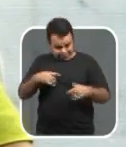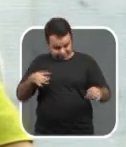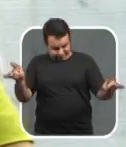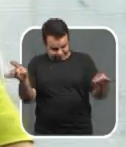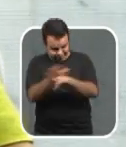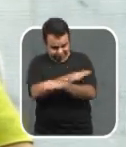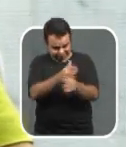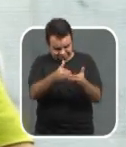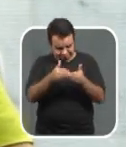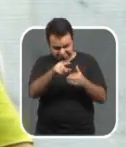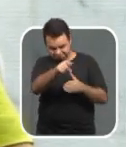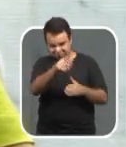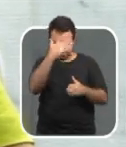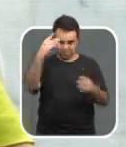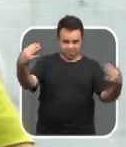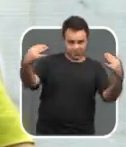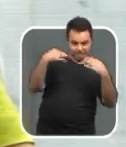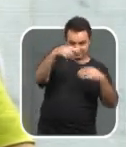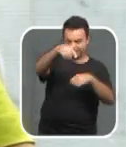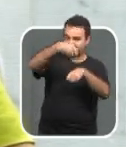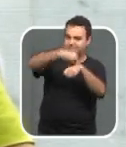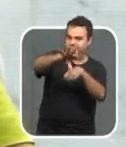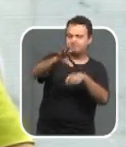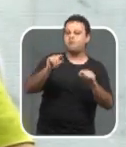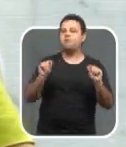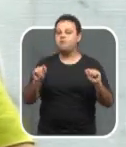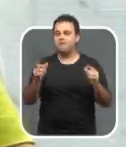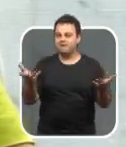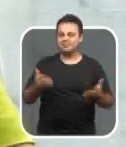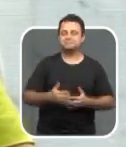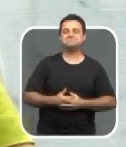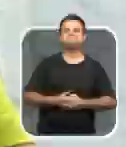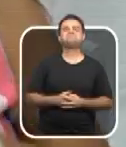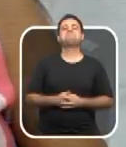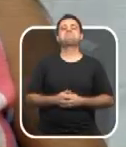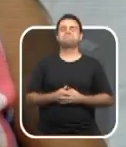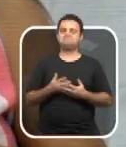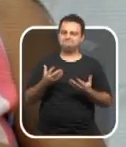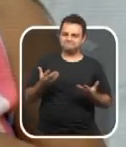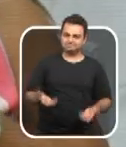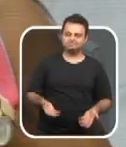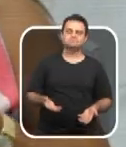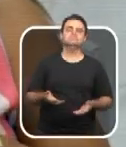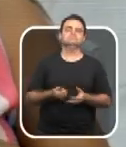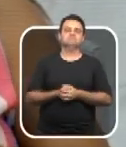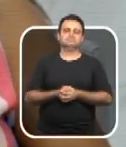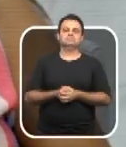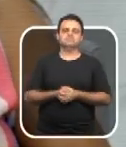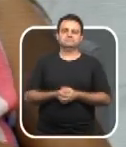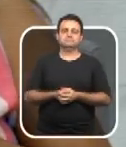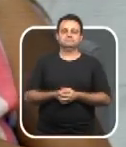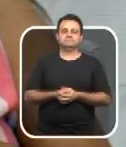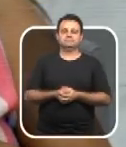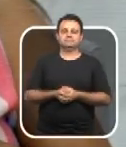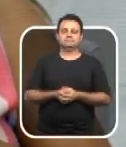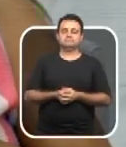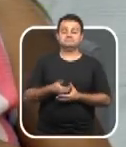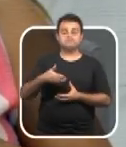você deixasse, então, a mensagem aí para quem está te vendo, para o nosso telespectador. Bom, quero desejar a todos